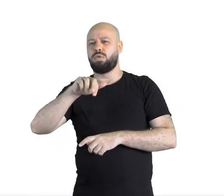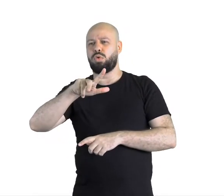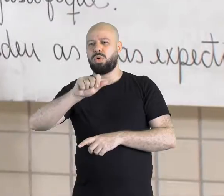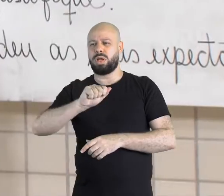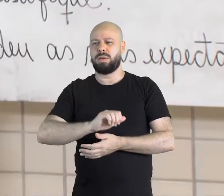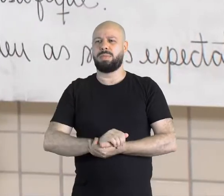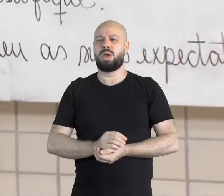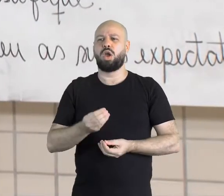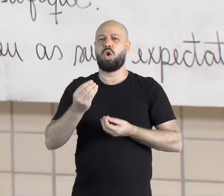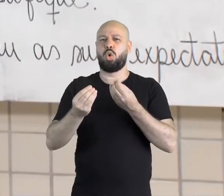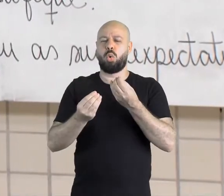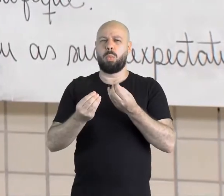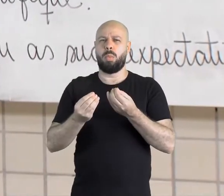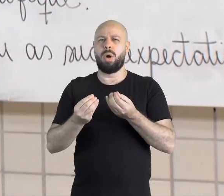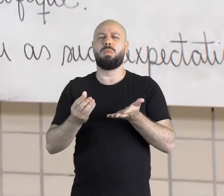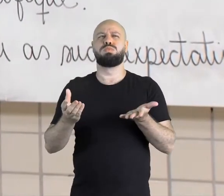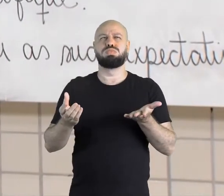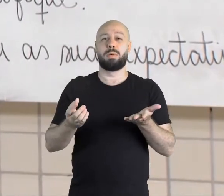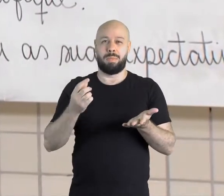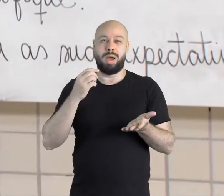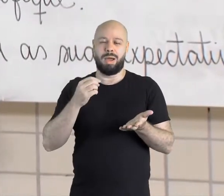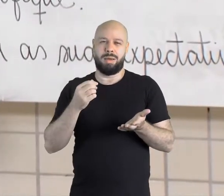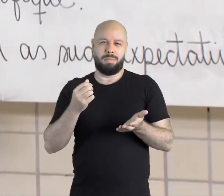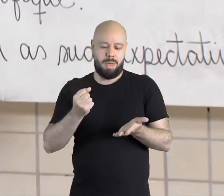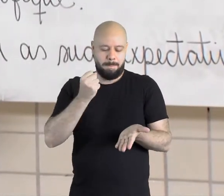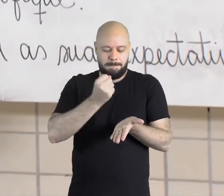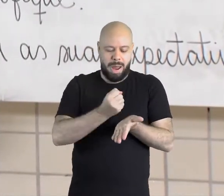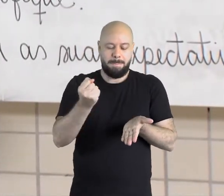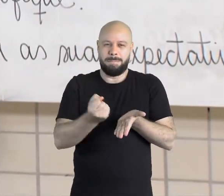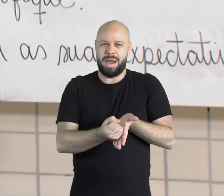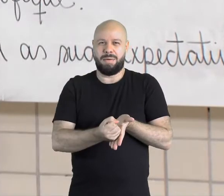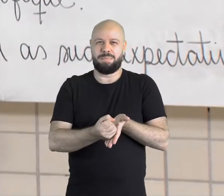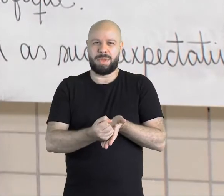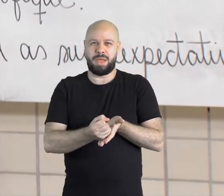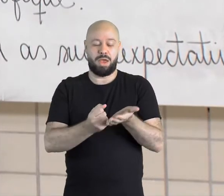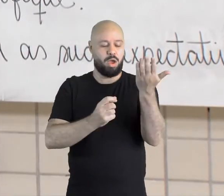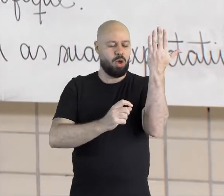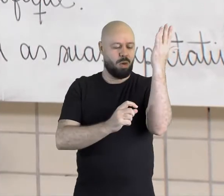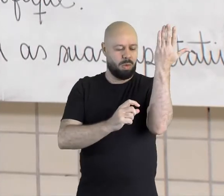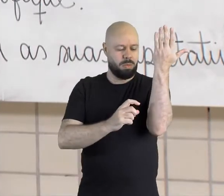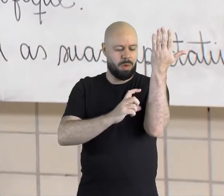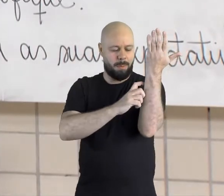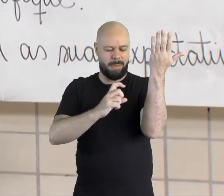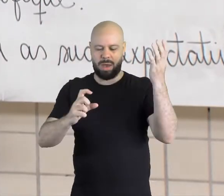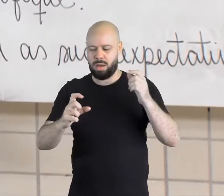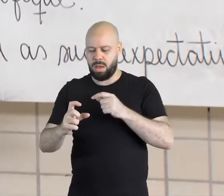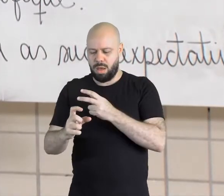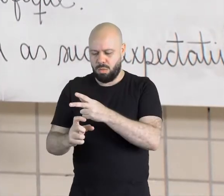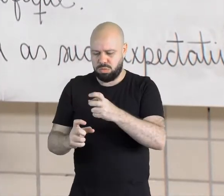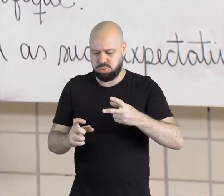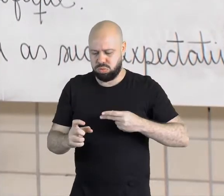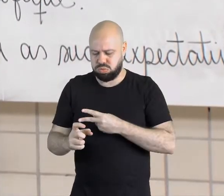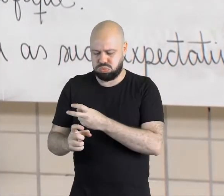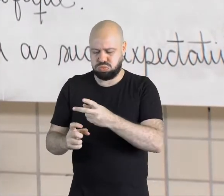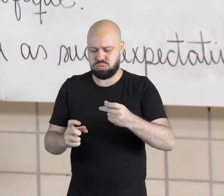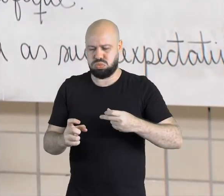a forma como ela é feita. É como se fosse um carimbo, um pedaço de madeira talhado na forma do desenho que você